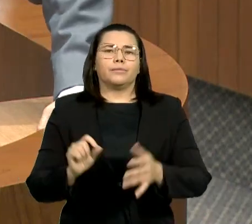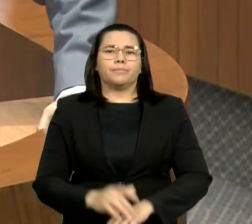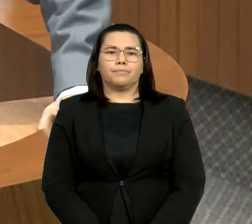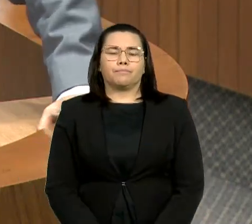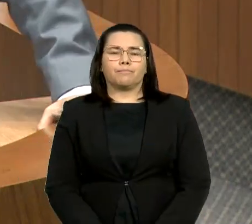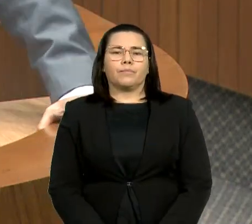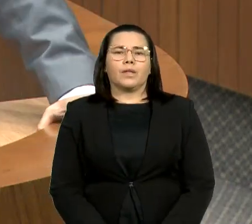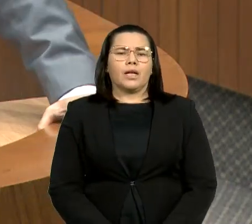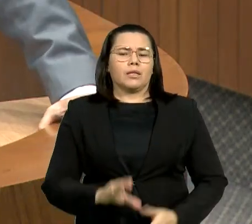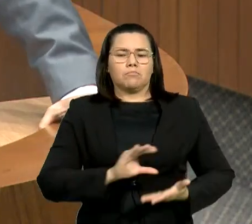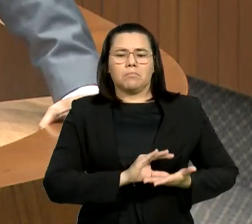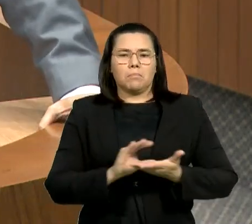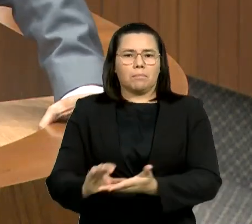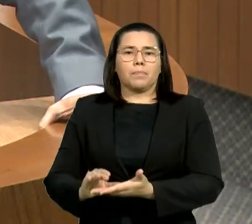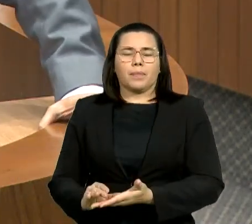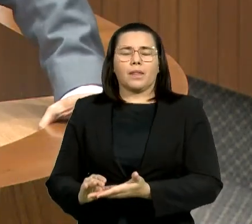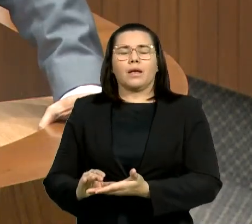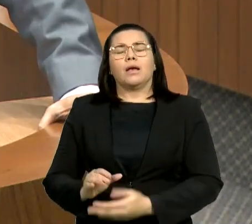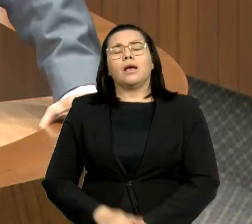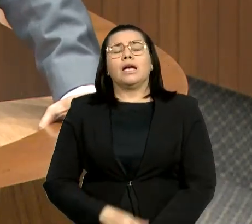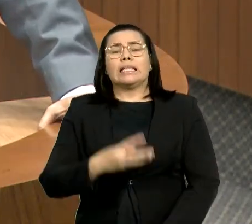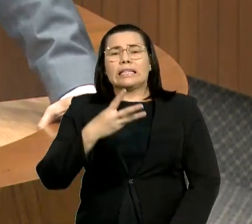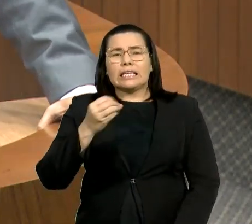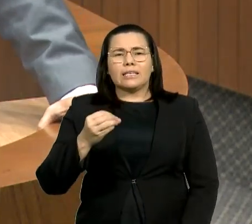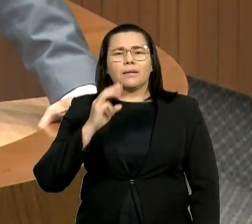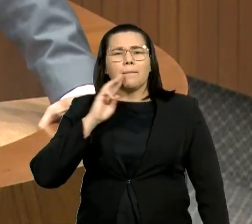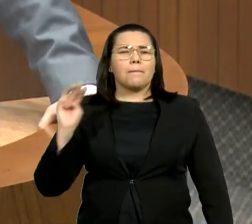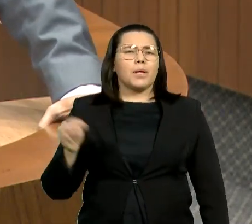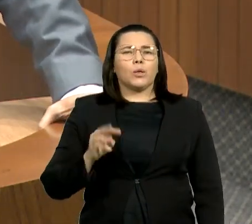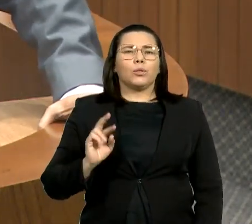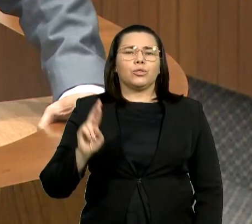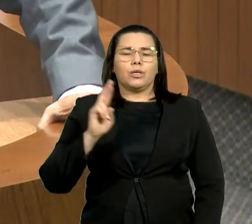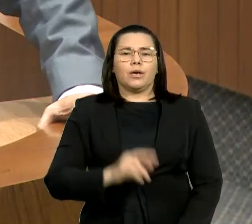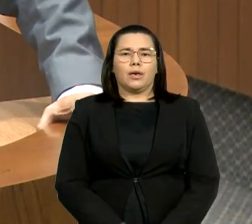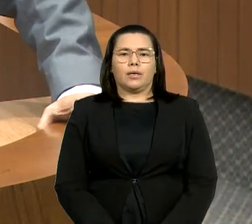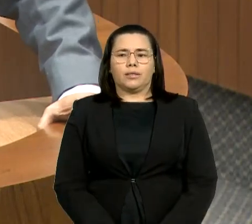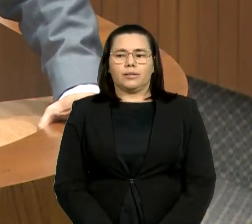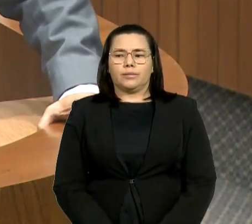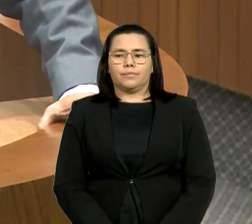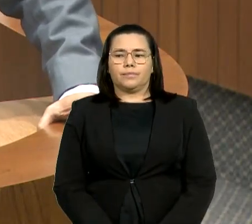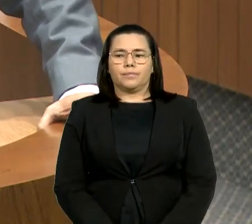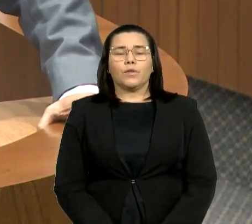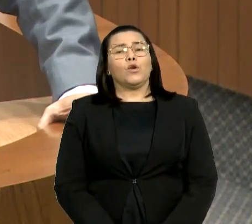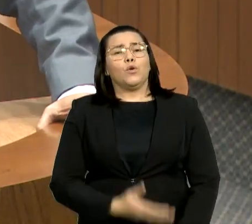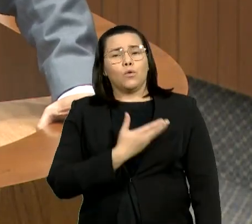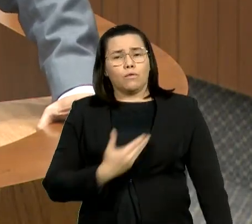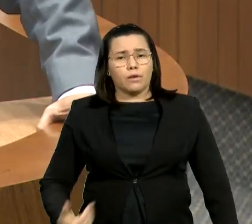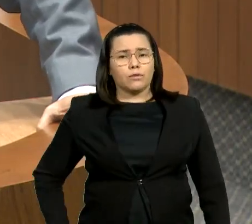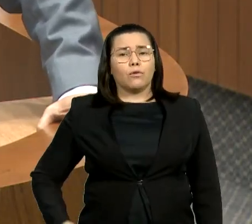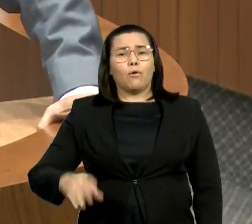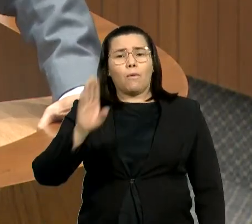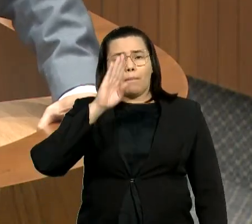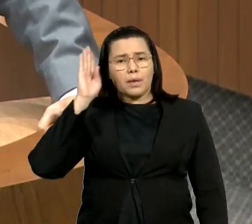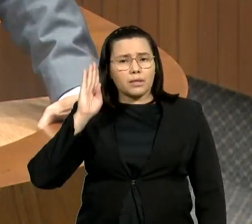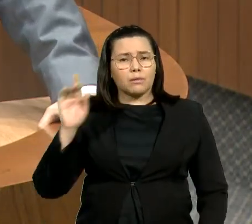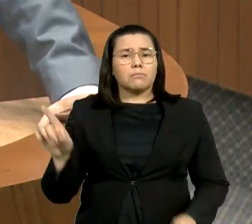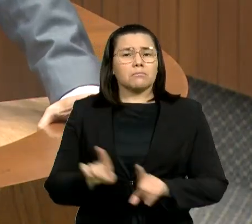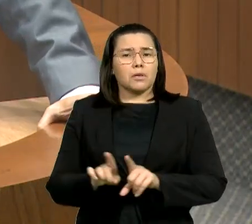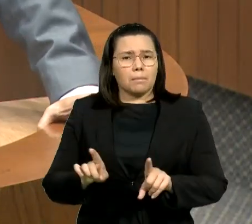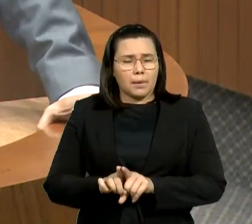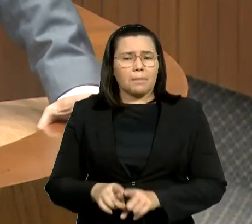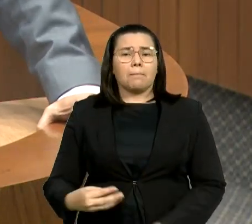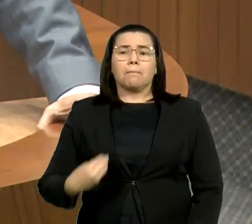milhões de reais com a presença do governador Carlos Brandão, de